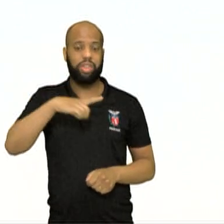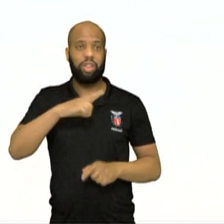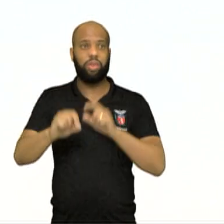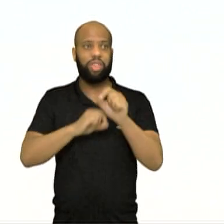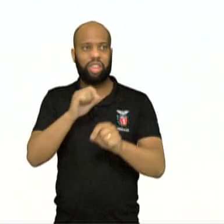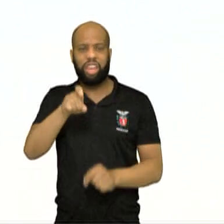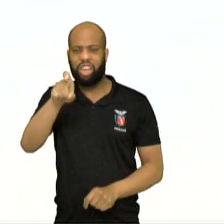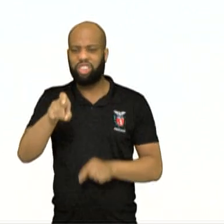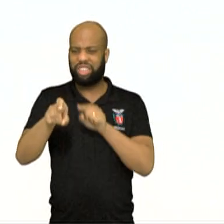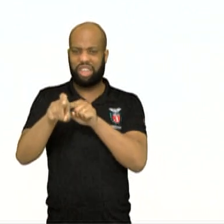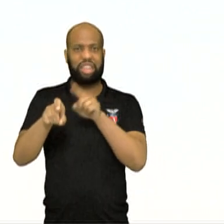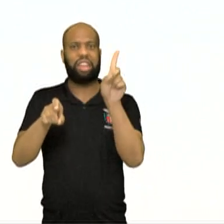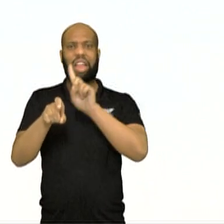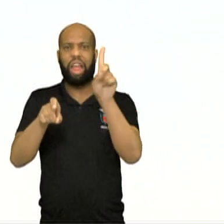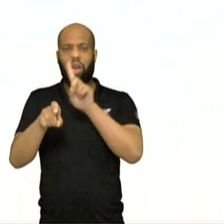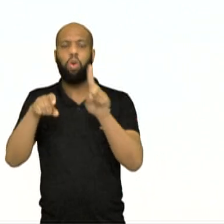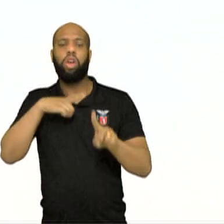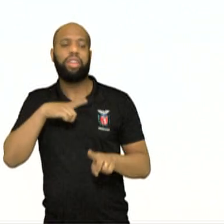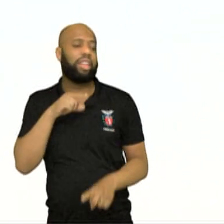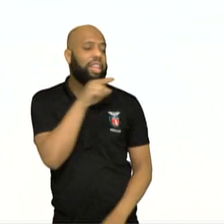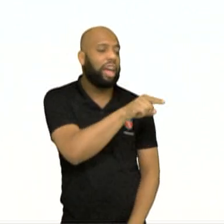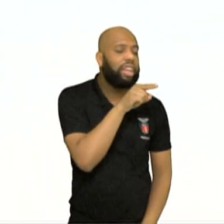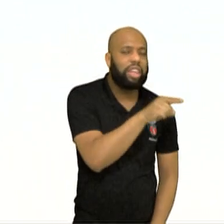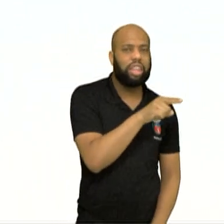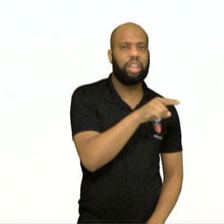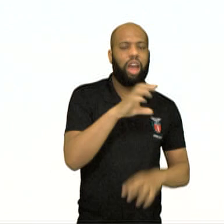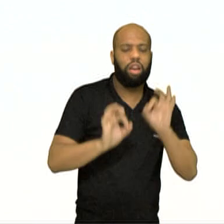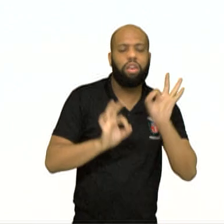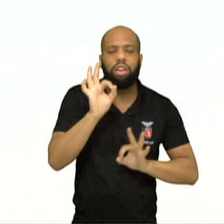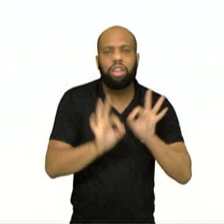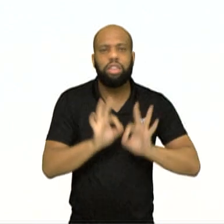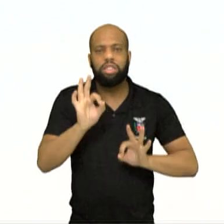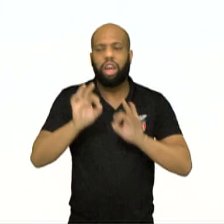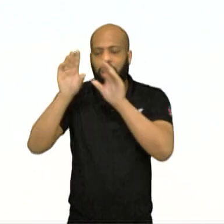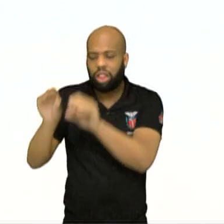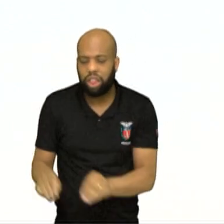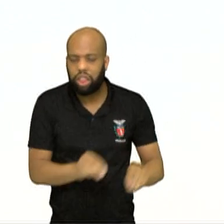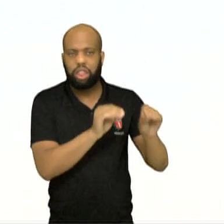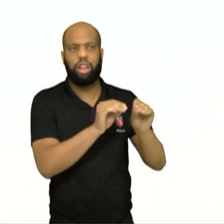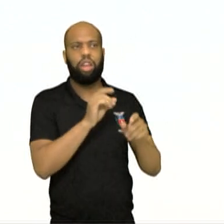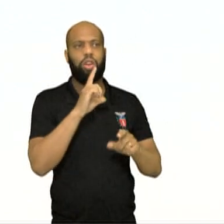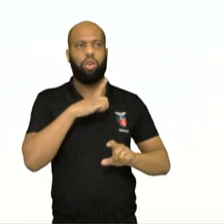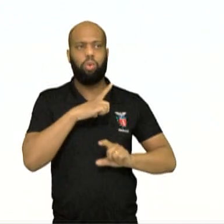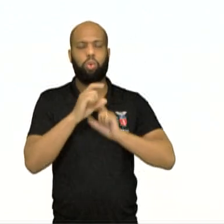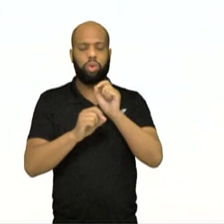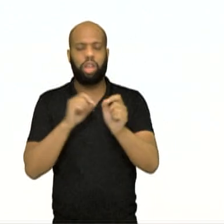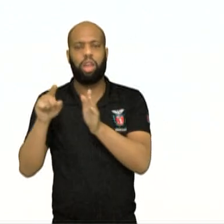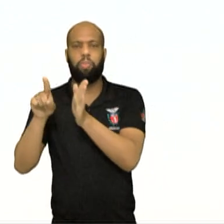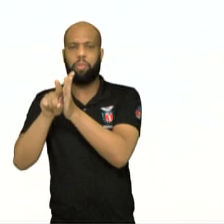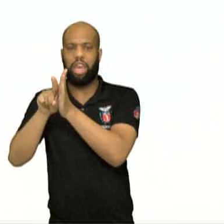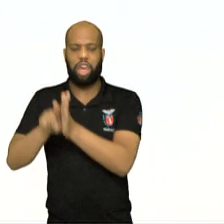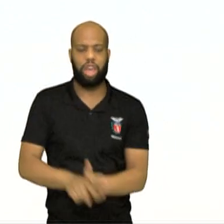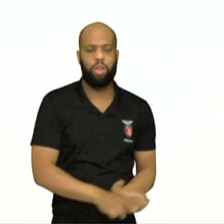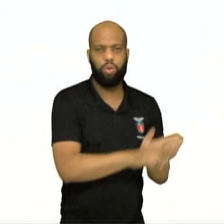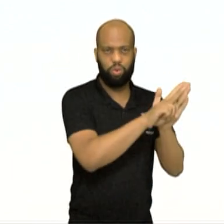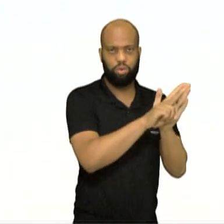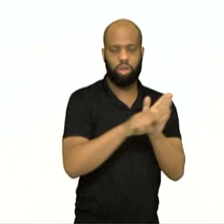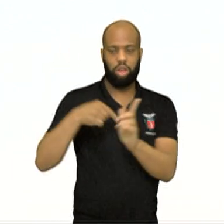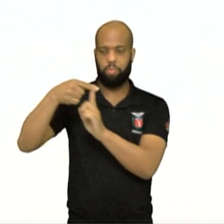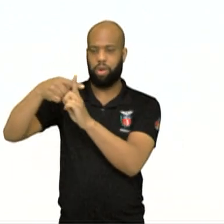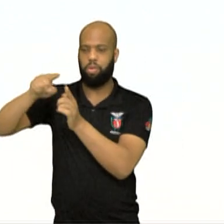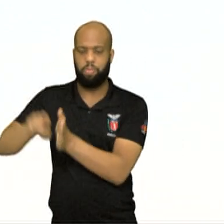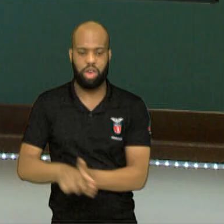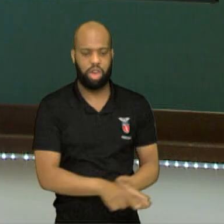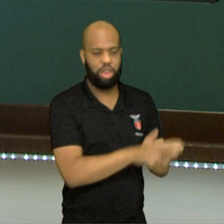x, né? Esse x aqui do segundo membro é que está me atrapalhando um pouquinho. Então, eu vou colocar de novo o princípio ali da